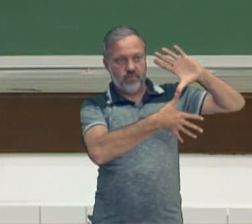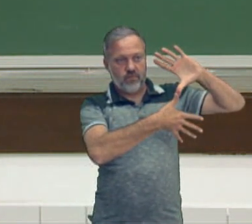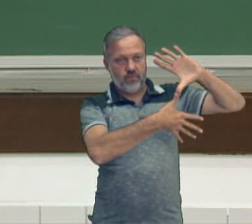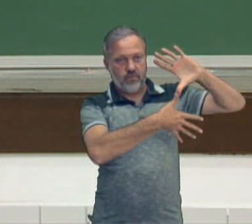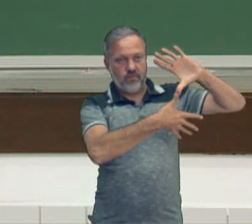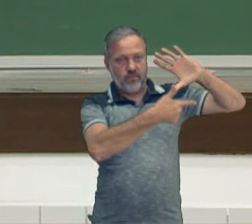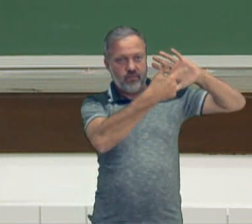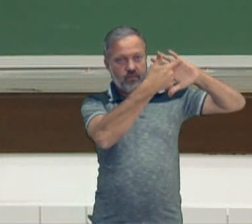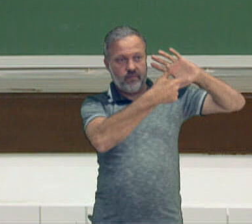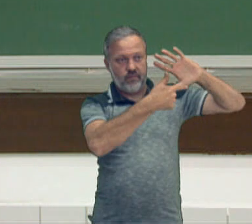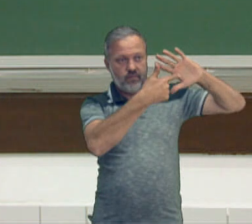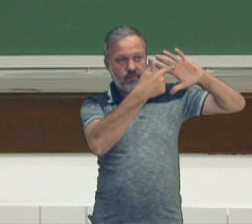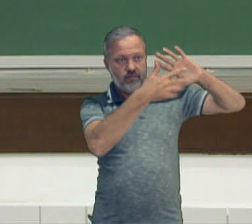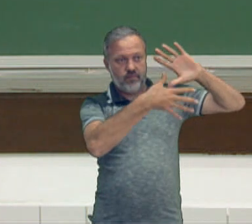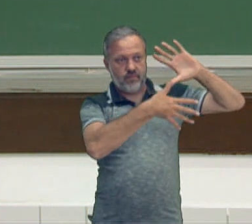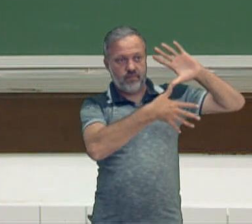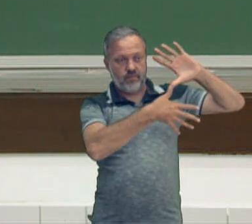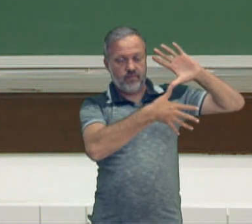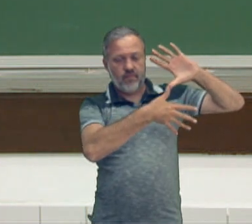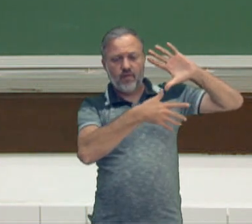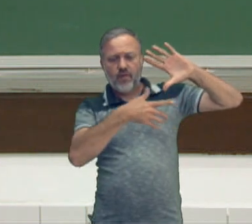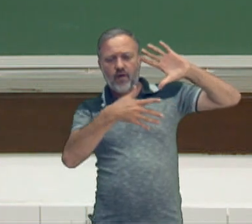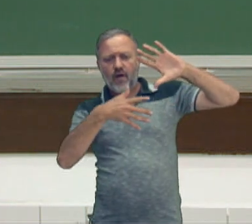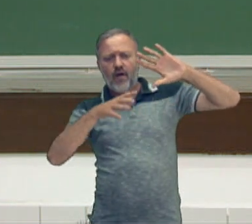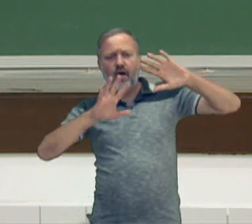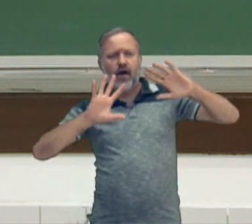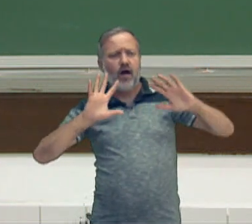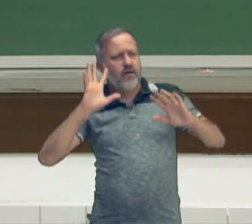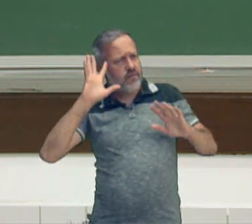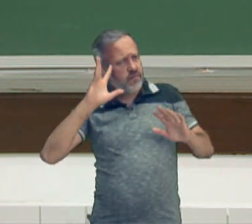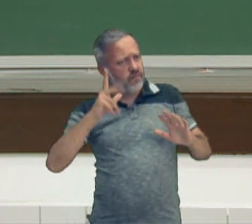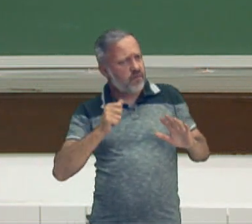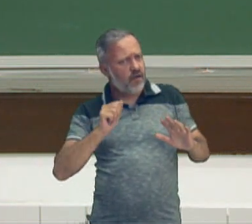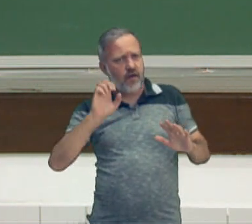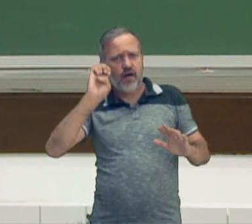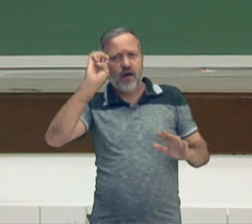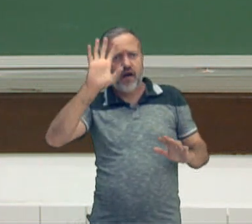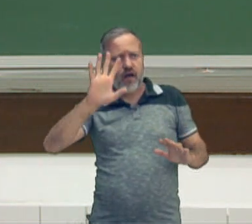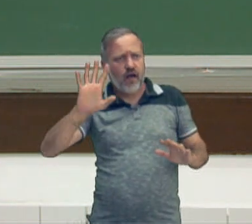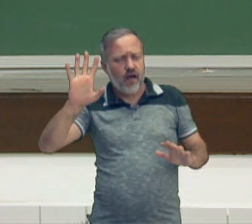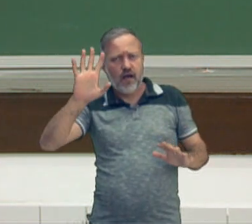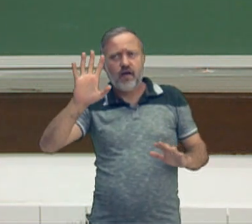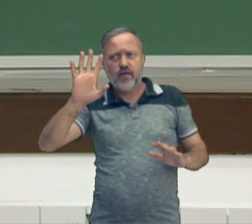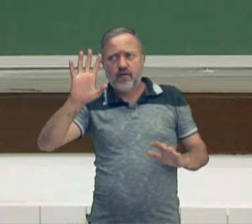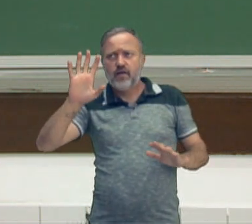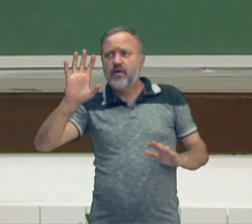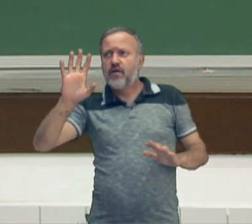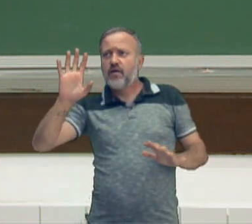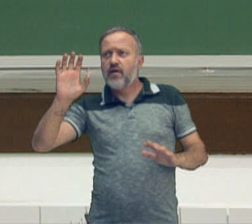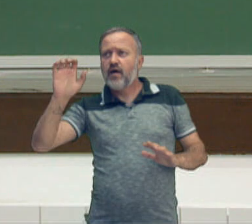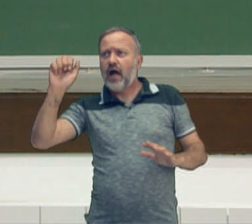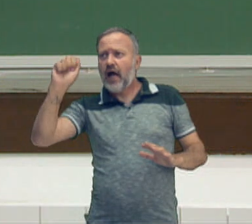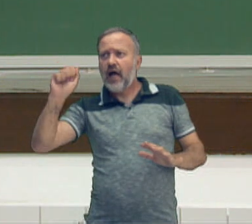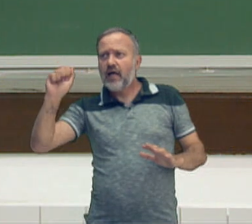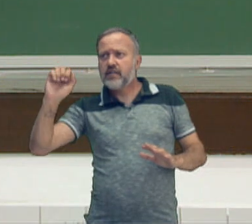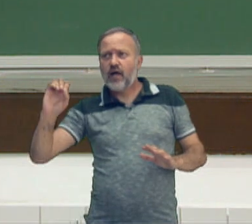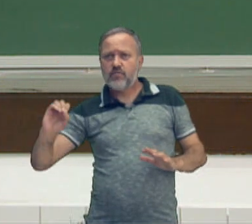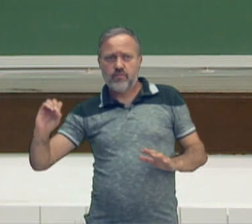Eurásia, né? A África e a Oceania, e, enfim, a Antártida. Tá? Outra forma